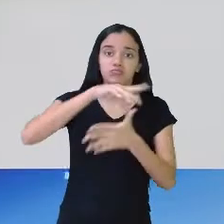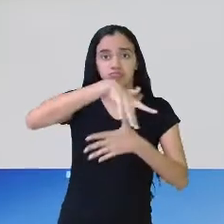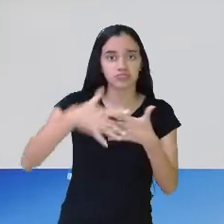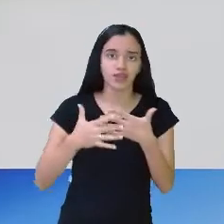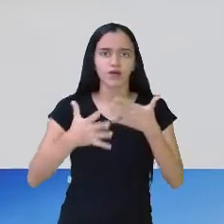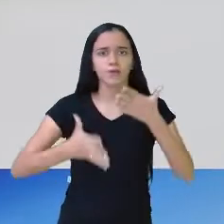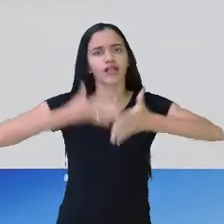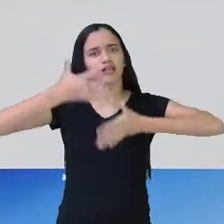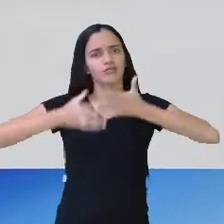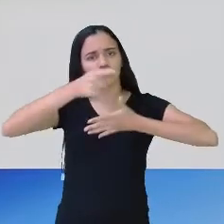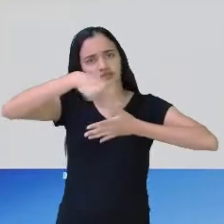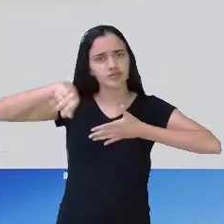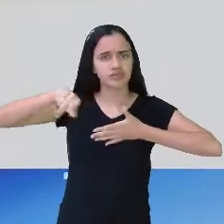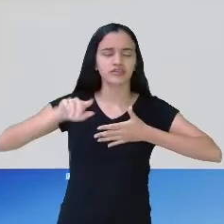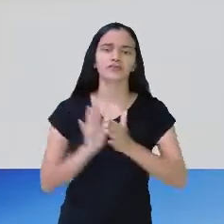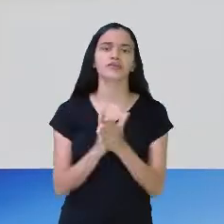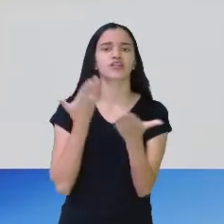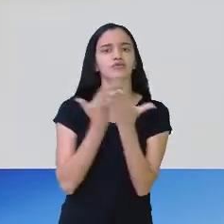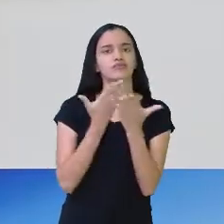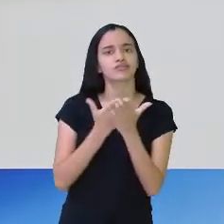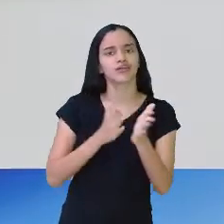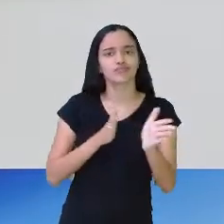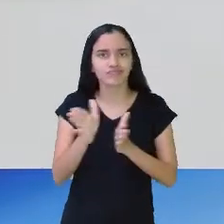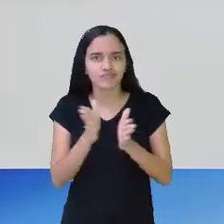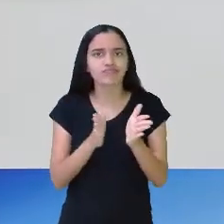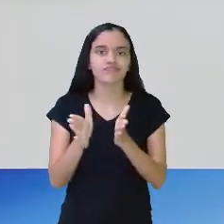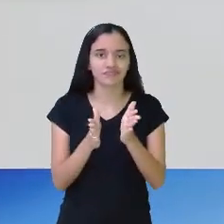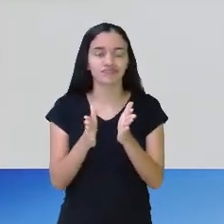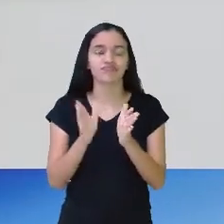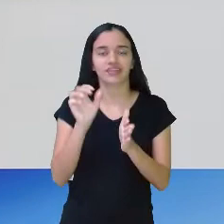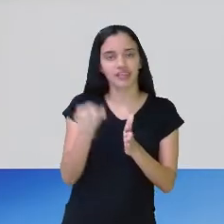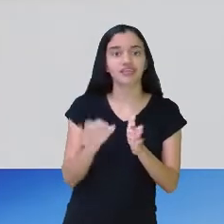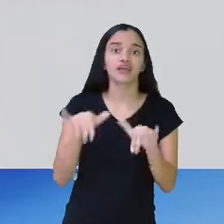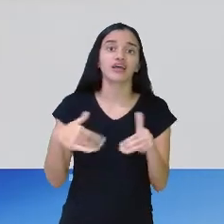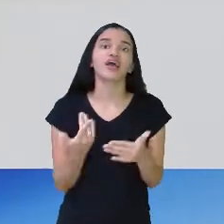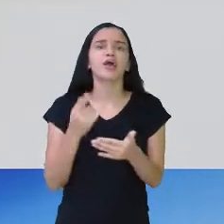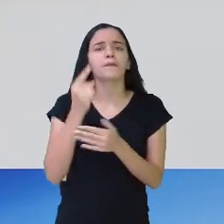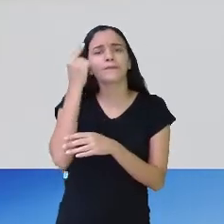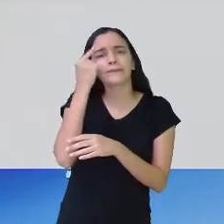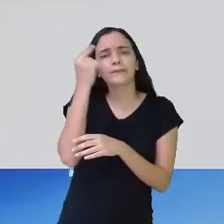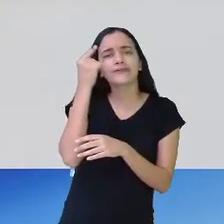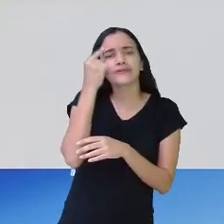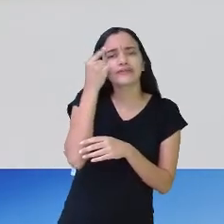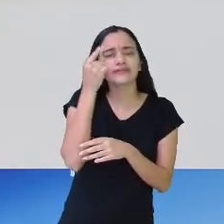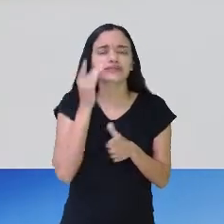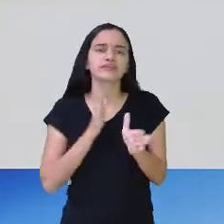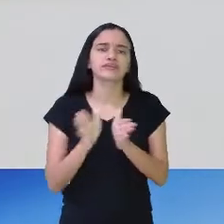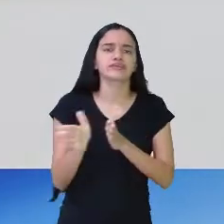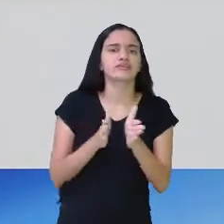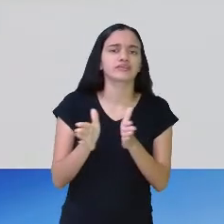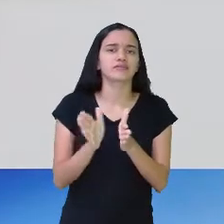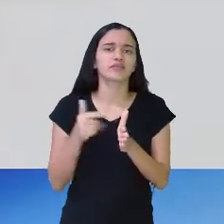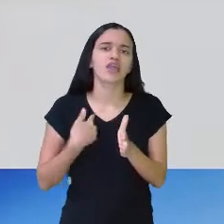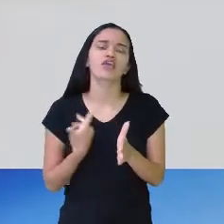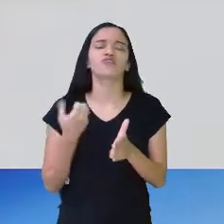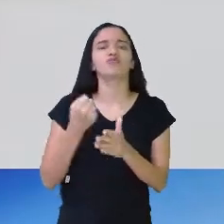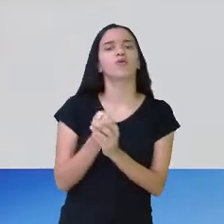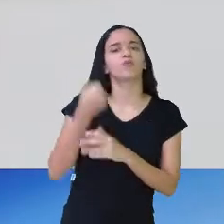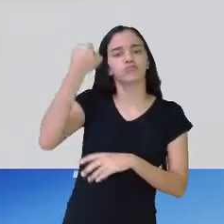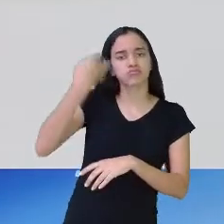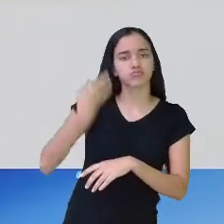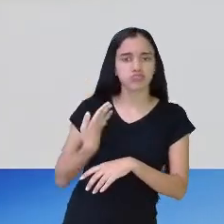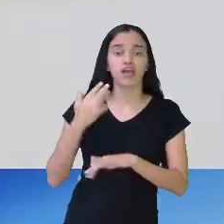como vocês sabem, torna nossas aulas mais acessíveis. E ainda pensando em acessibilidade, eu vou me